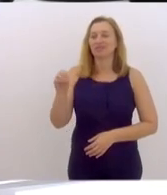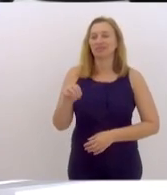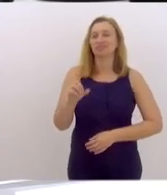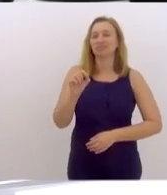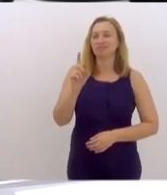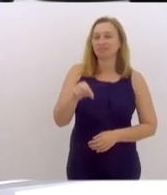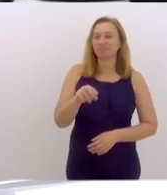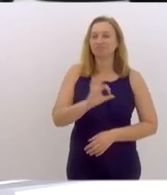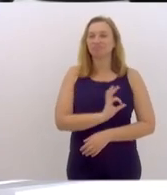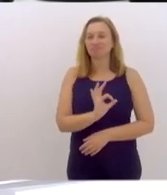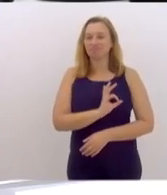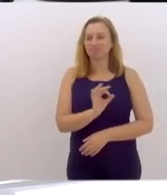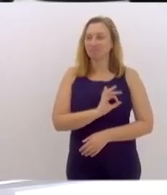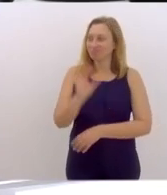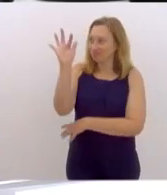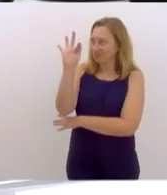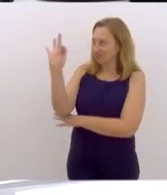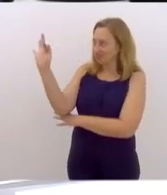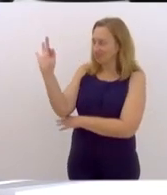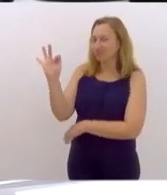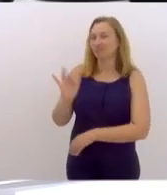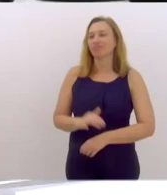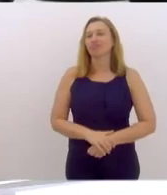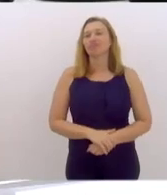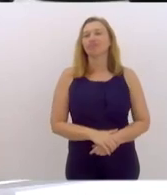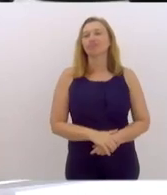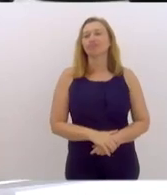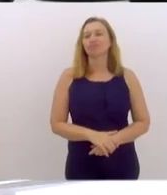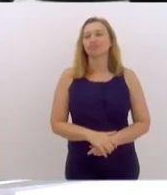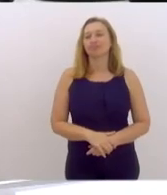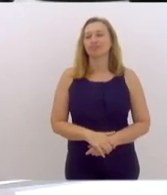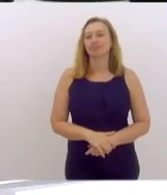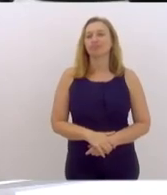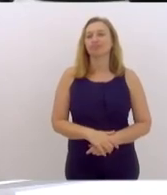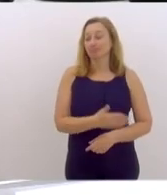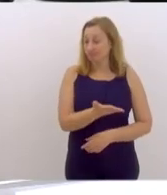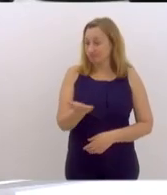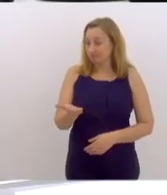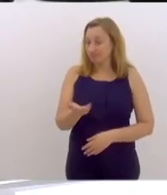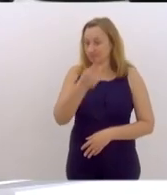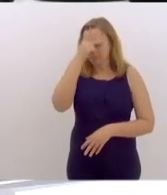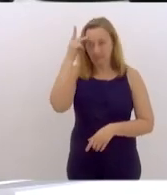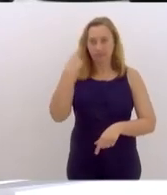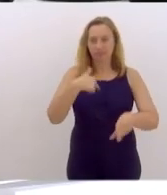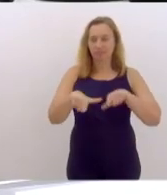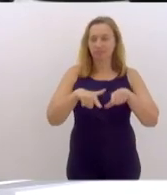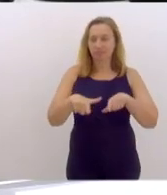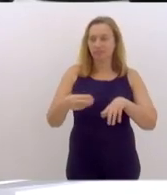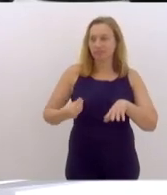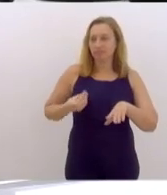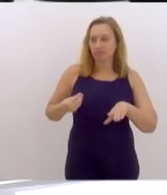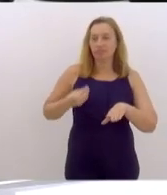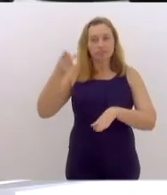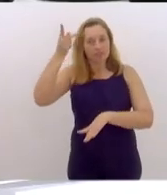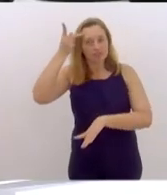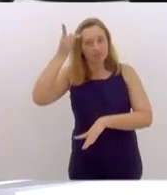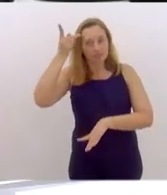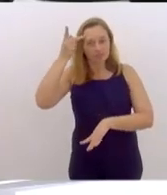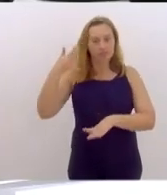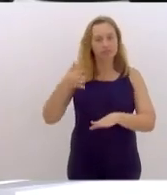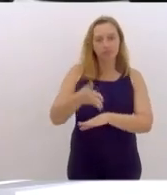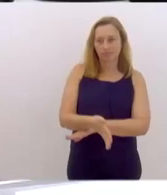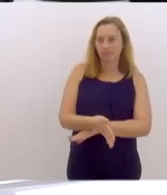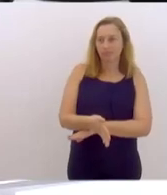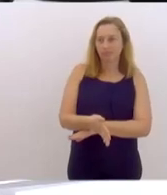da Polícia Federal Polícia Federal Rodoviária e que esses trabalhadores estavam em São Paulo nós